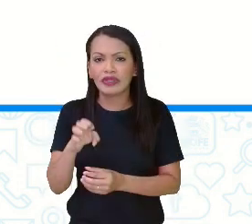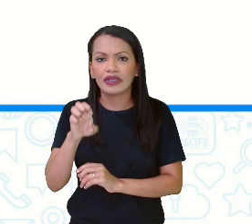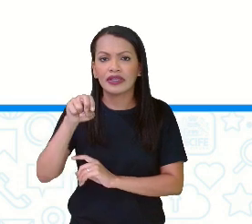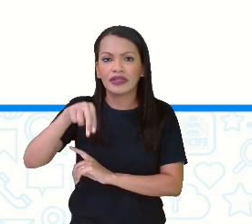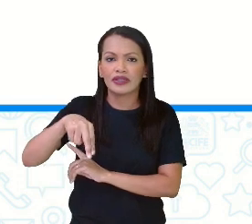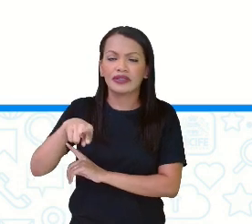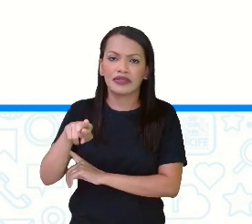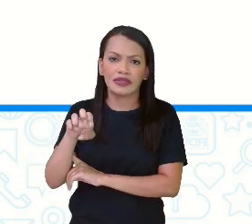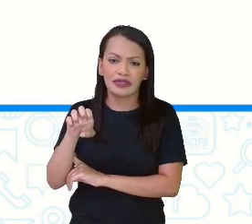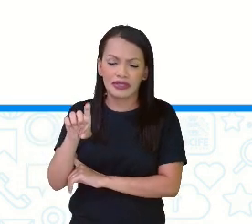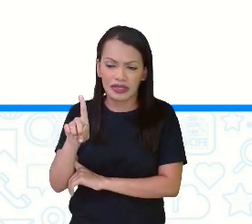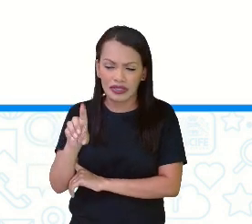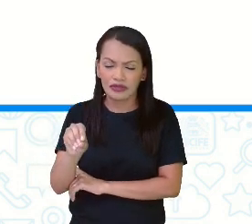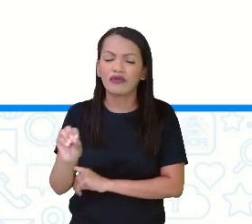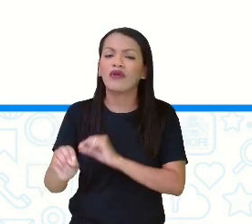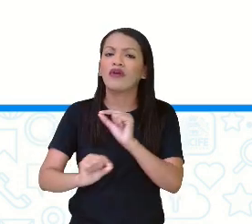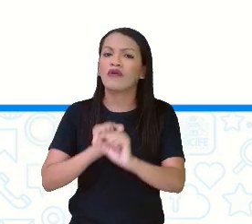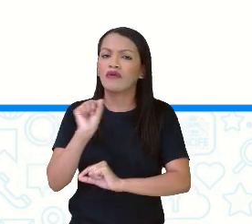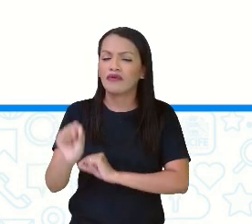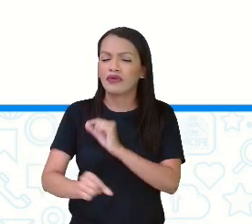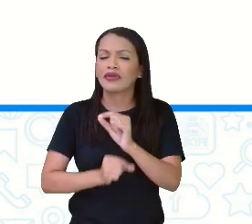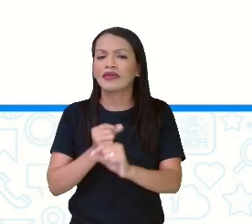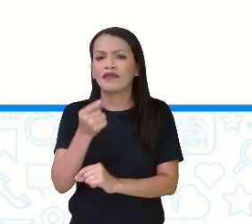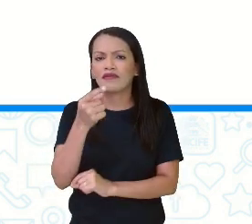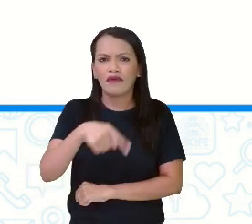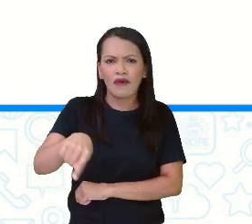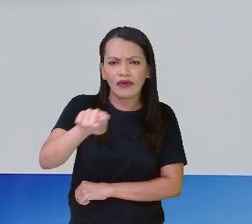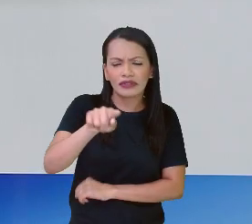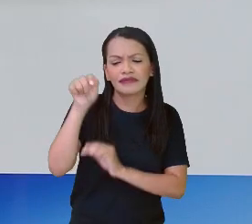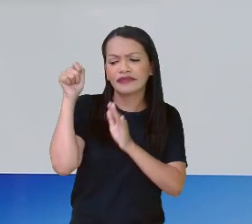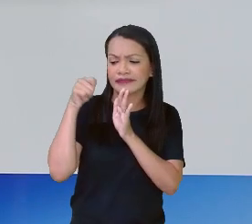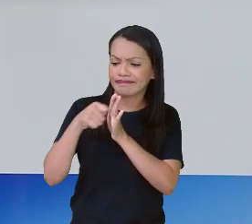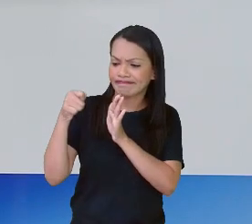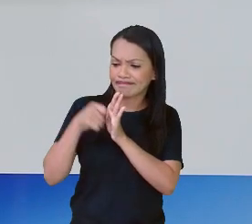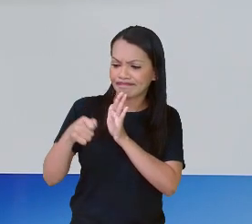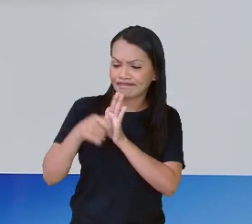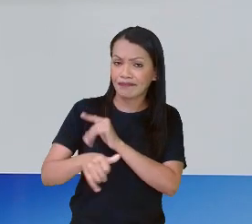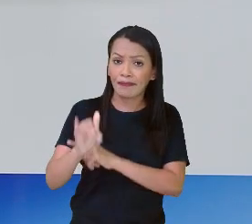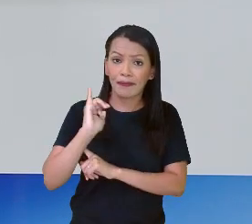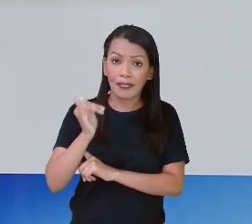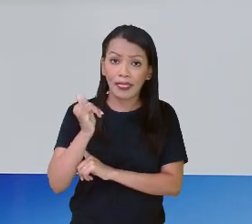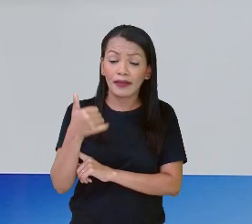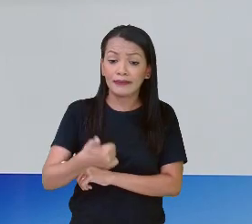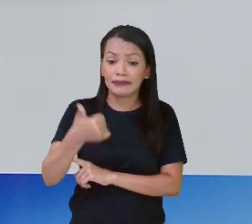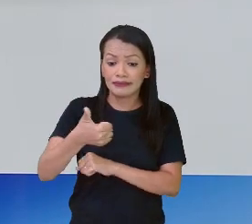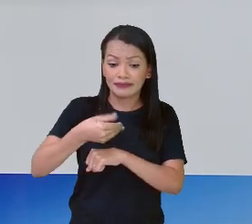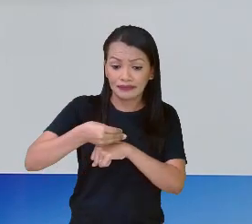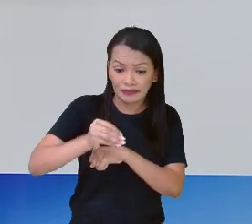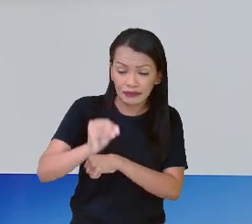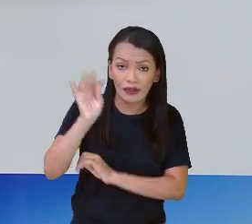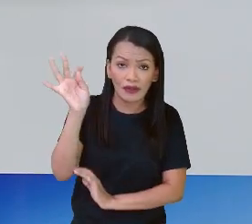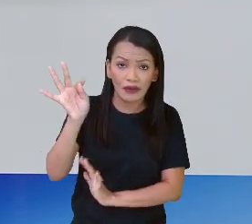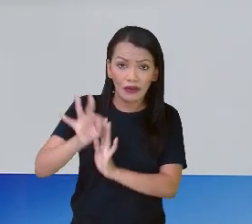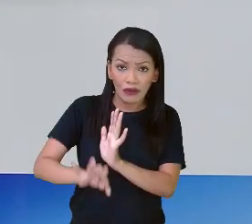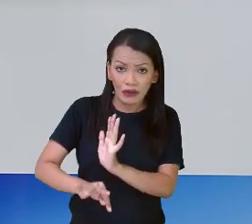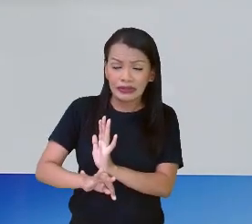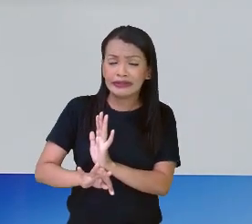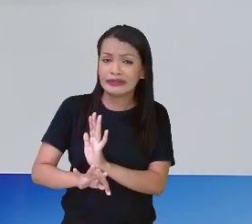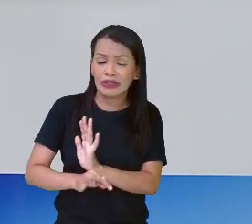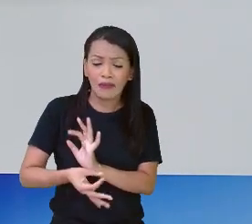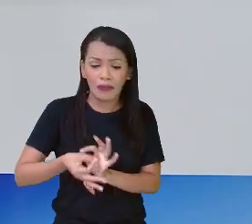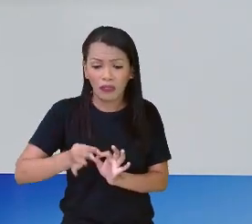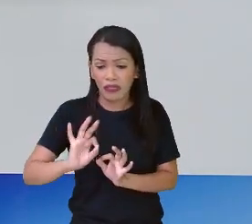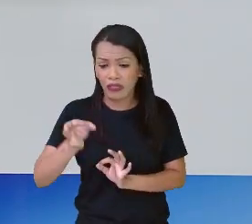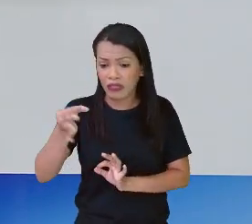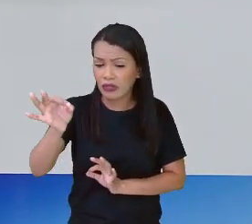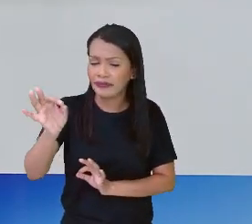origem aos acontecimentos de uma narrativa, ou seja, você que vai escrever um conto. Primeira dica, não será aquele texto super